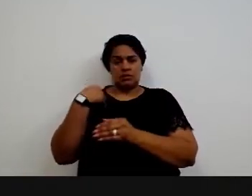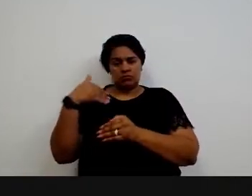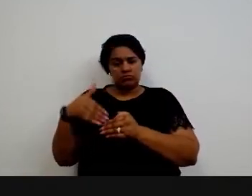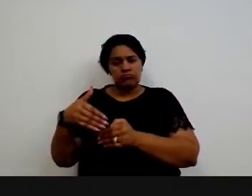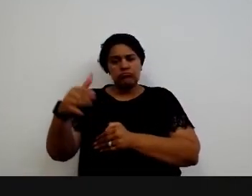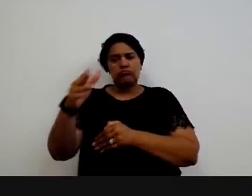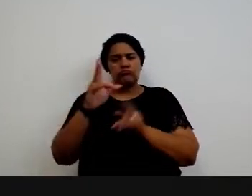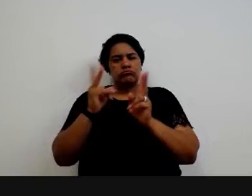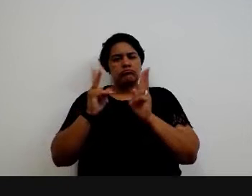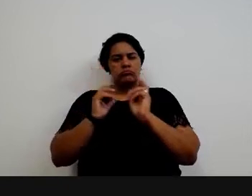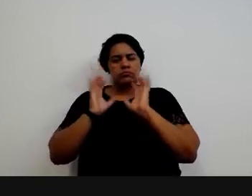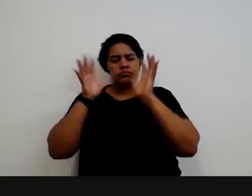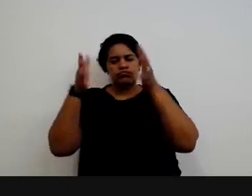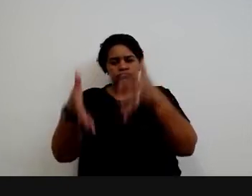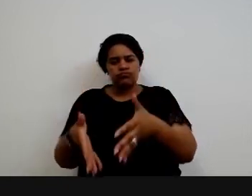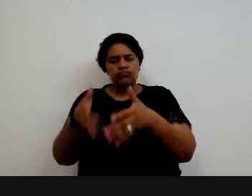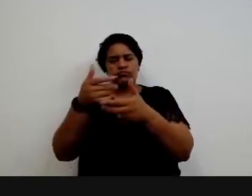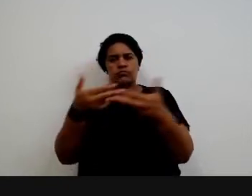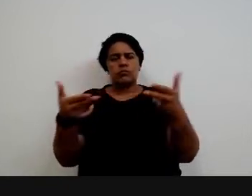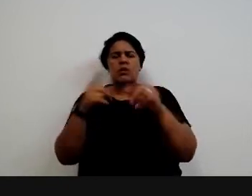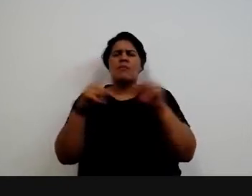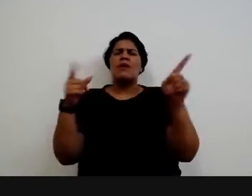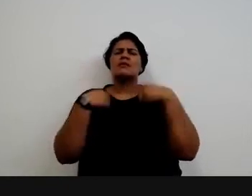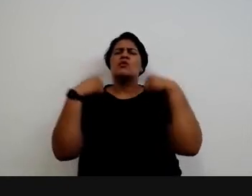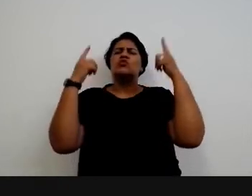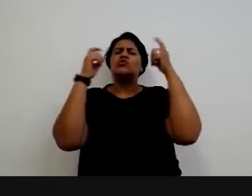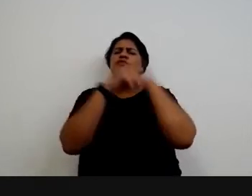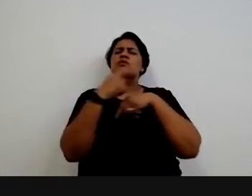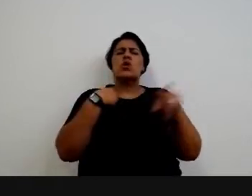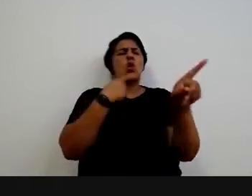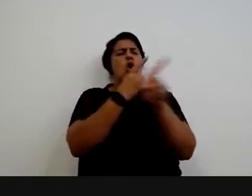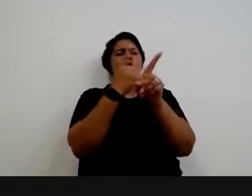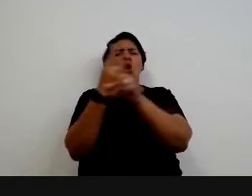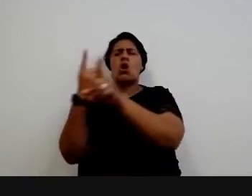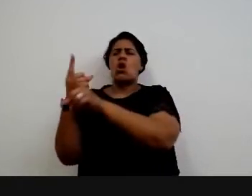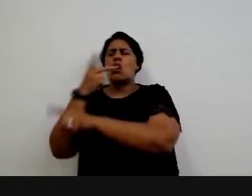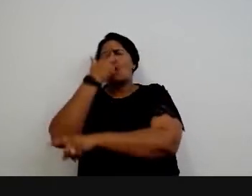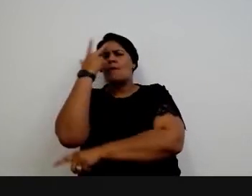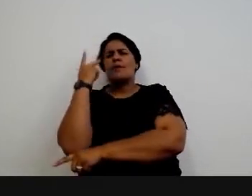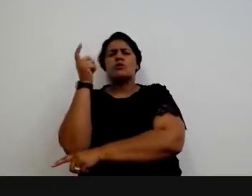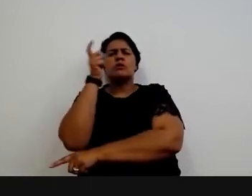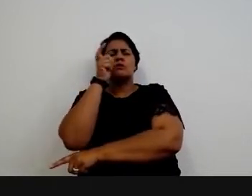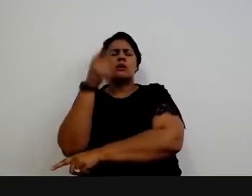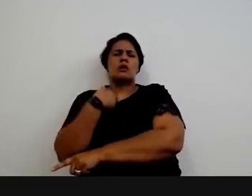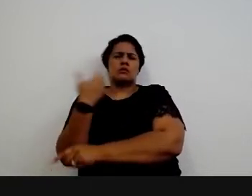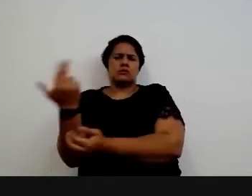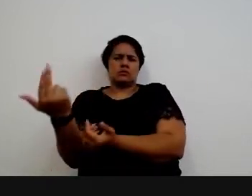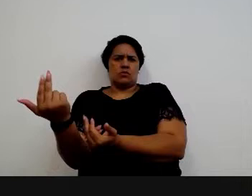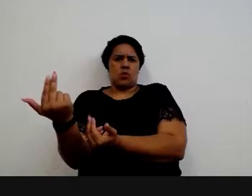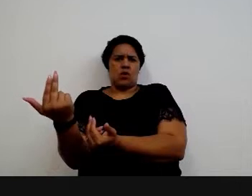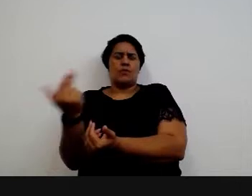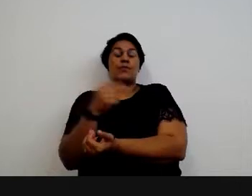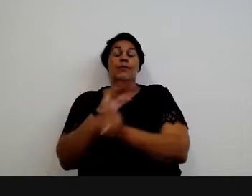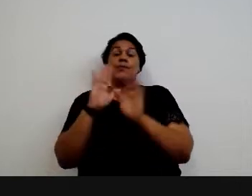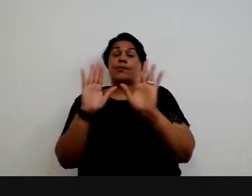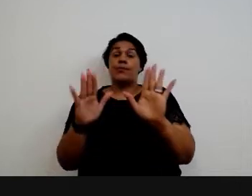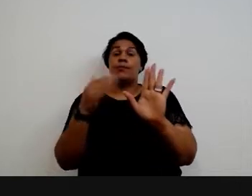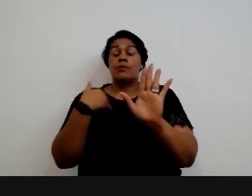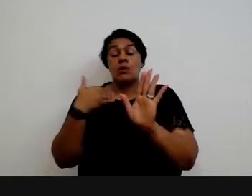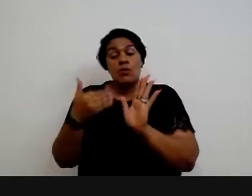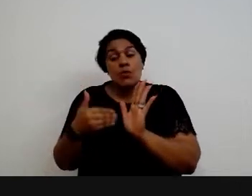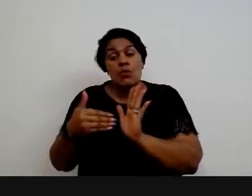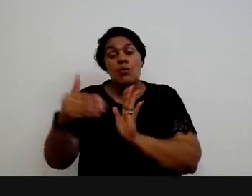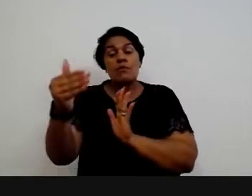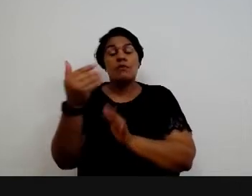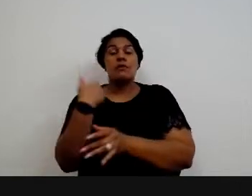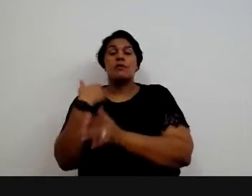mas eu sempre tive aquela dificuldade em encontrar pessoas que tinham os mesmos interesses que eu. E foi a partir disso que